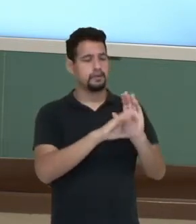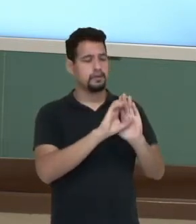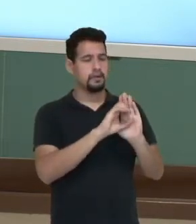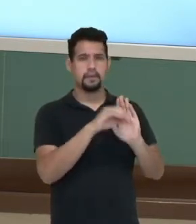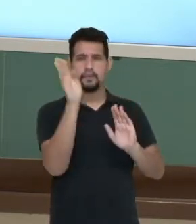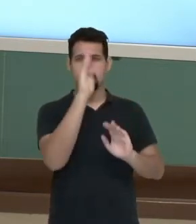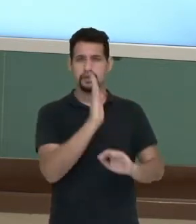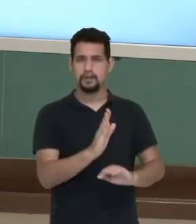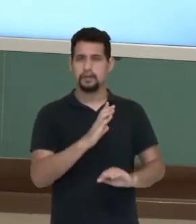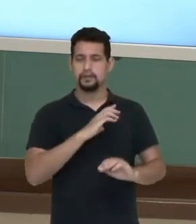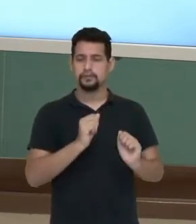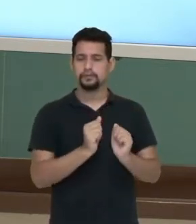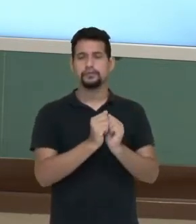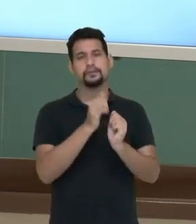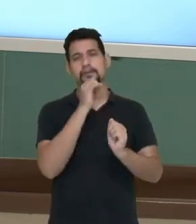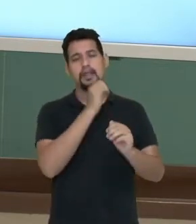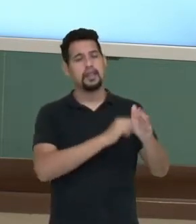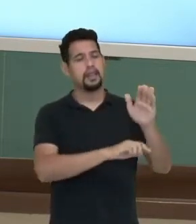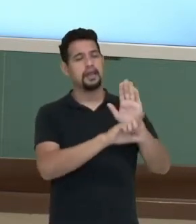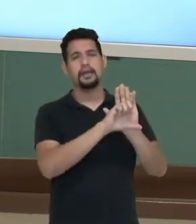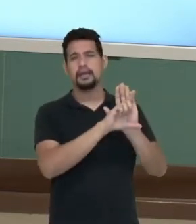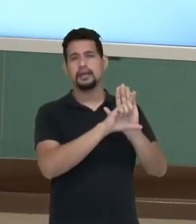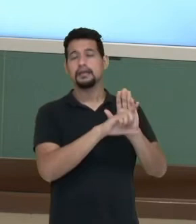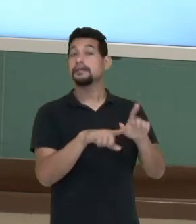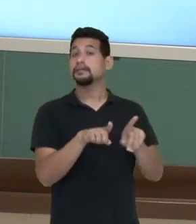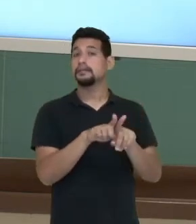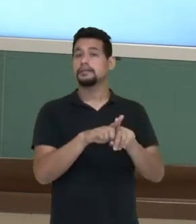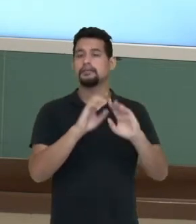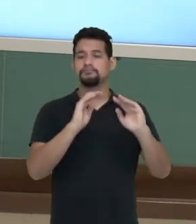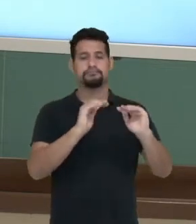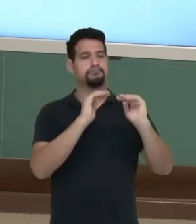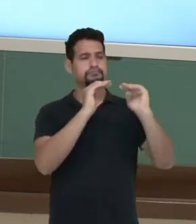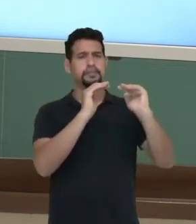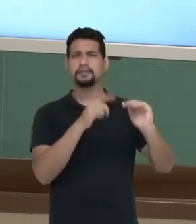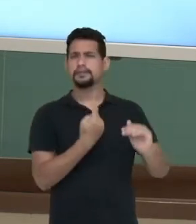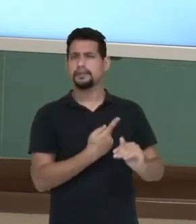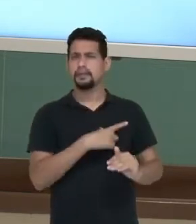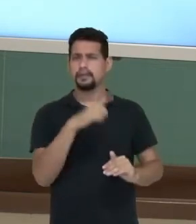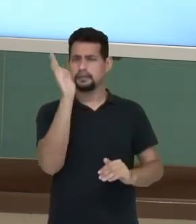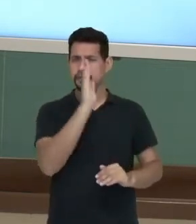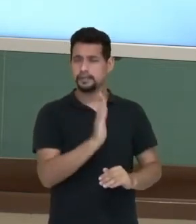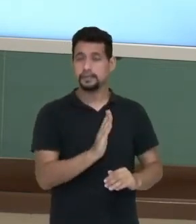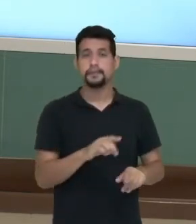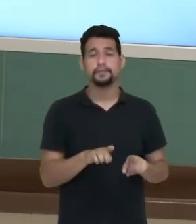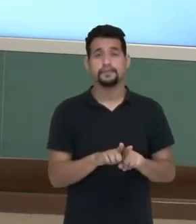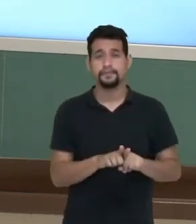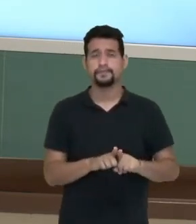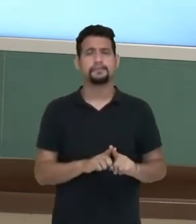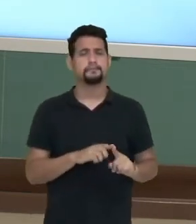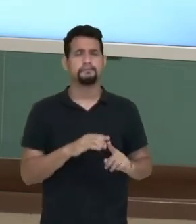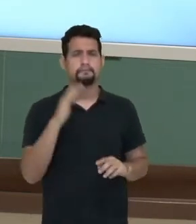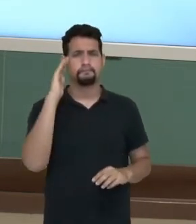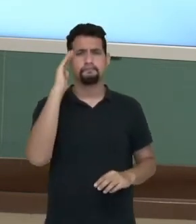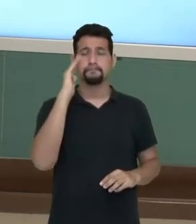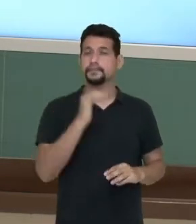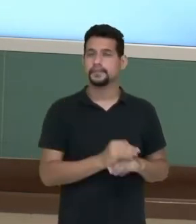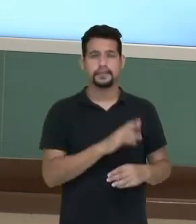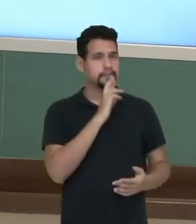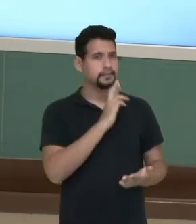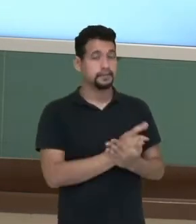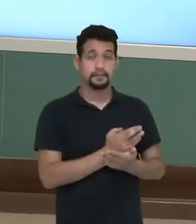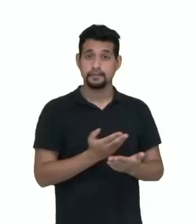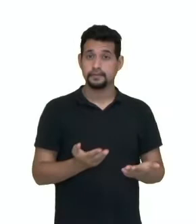brasileira, aquele conjunto de leis superiores que nós temos no Brasil, a nossa Carta Magna? Então eu respondo para vocês